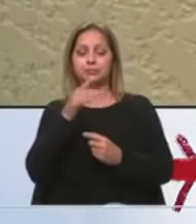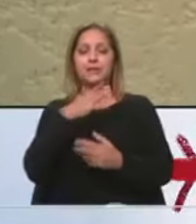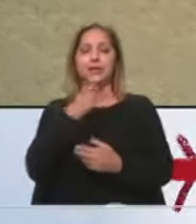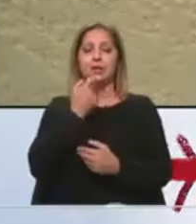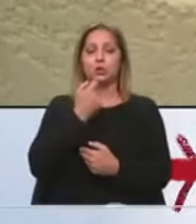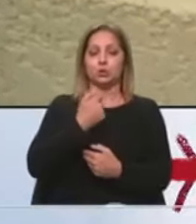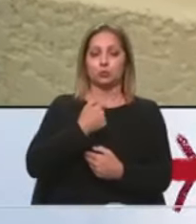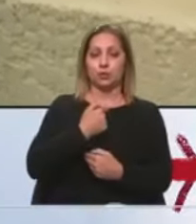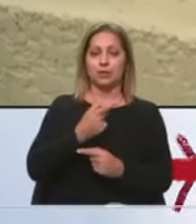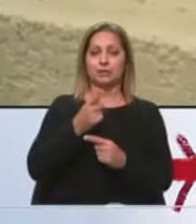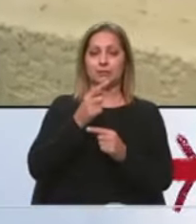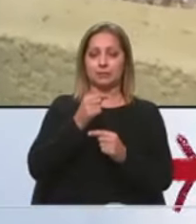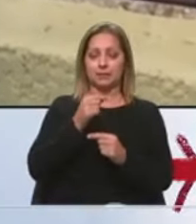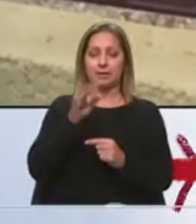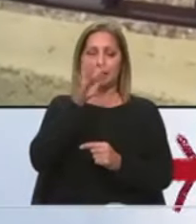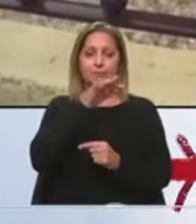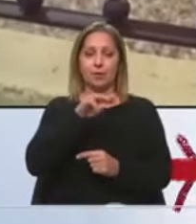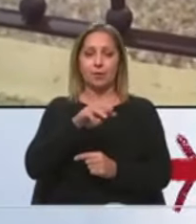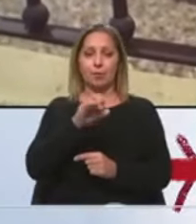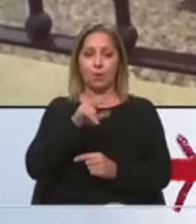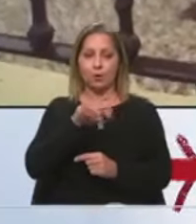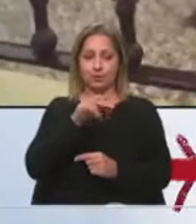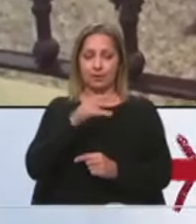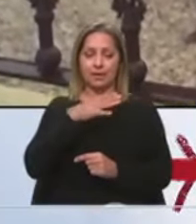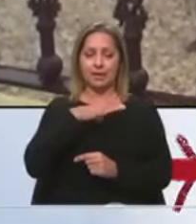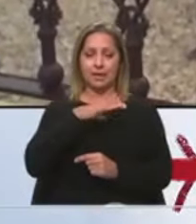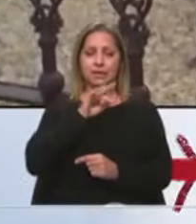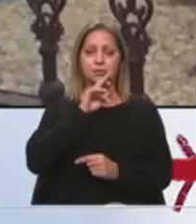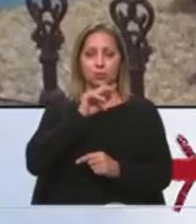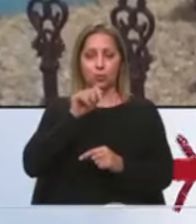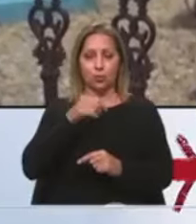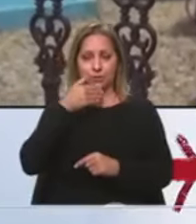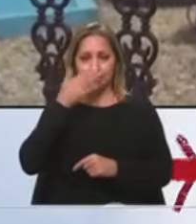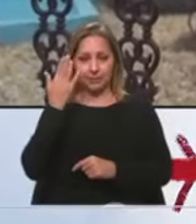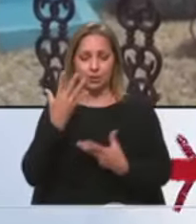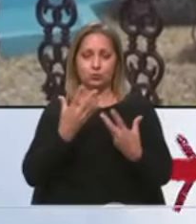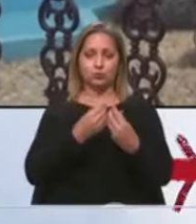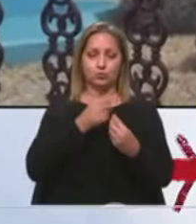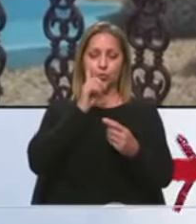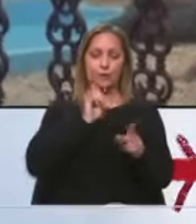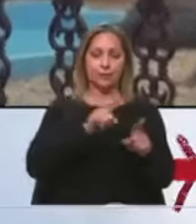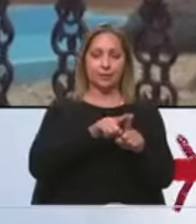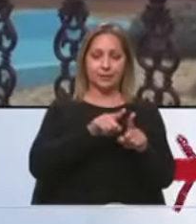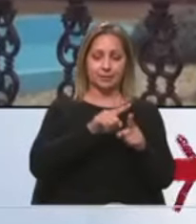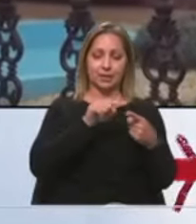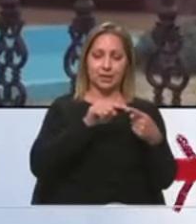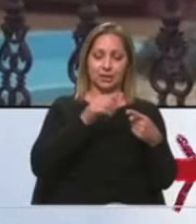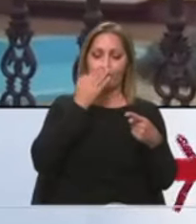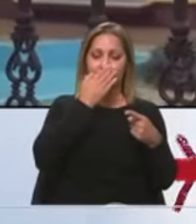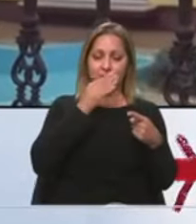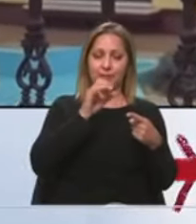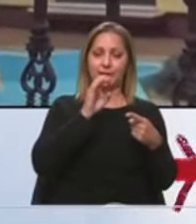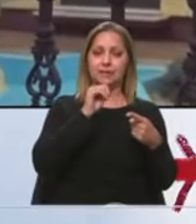também a família de Mónica Silvia e esta manhã nós tivemos com as irmã mãs de Mónica Silva a Gémea Sara e a